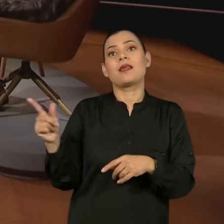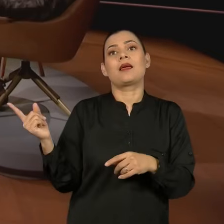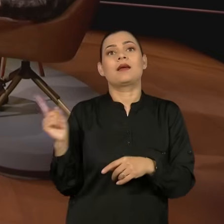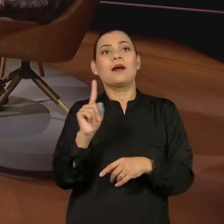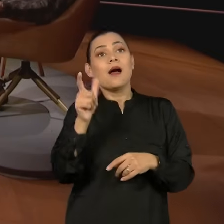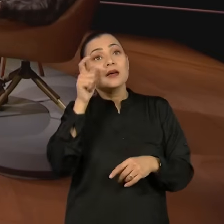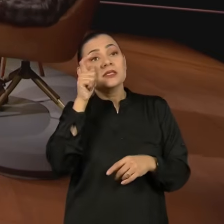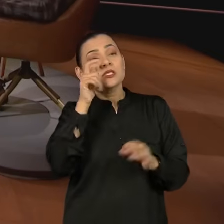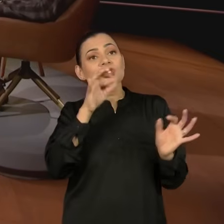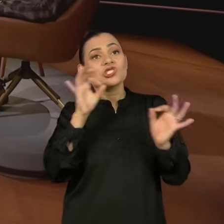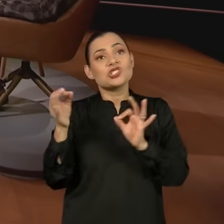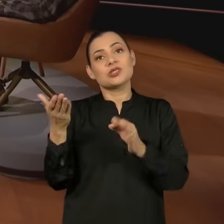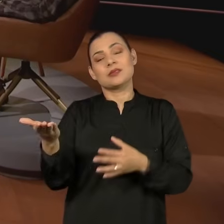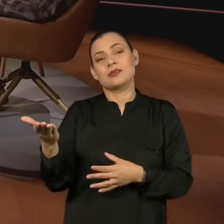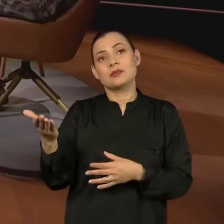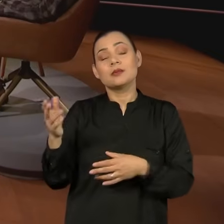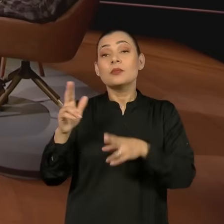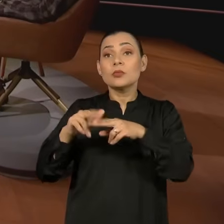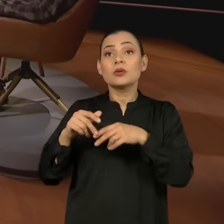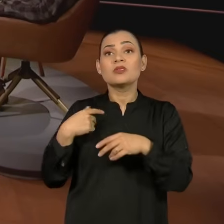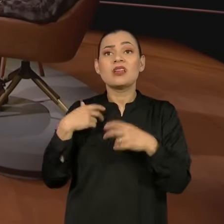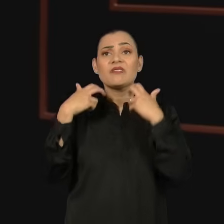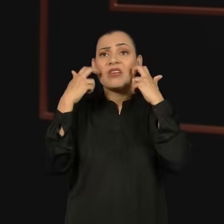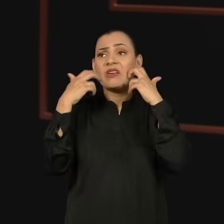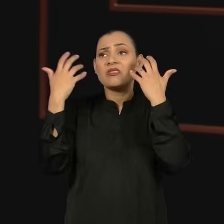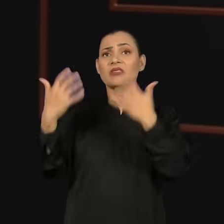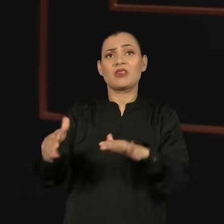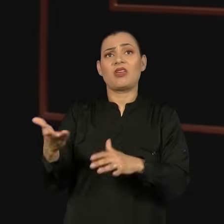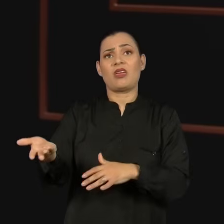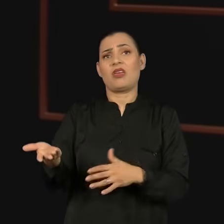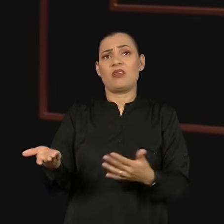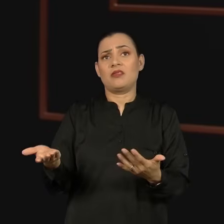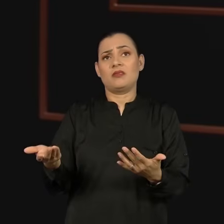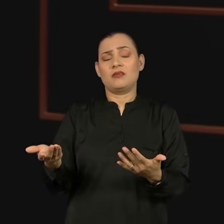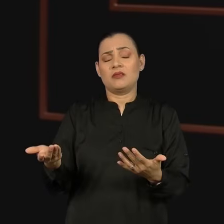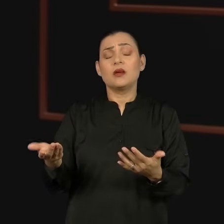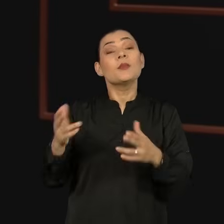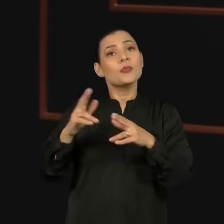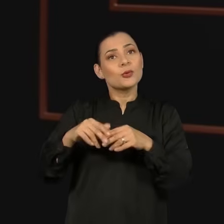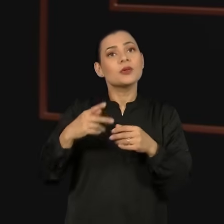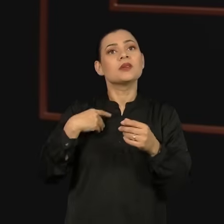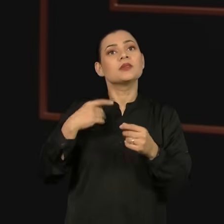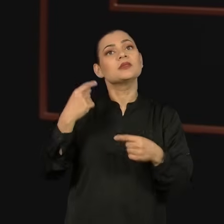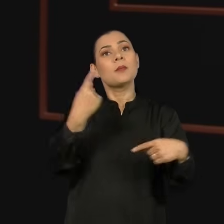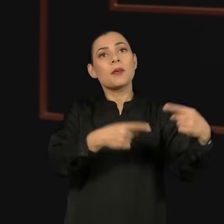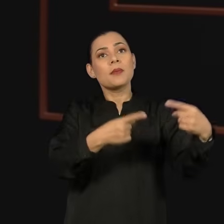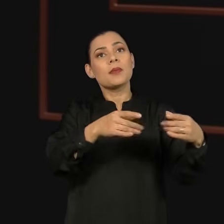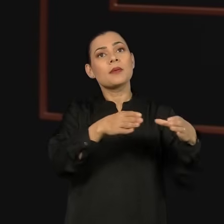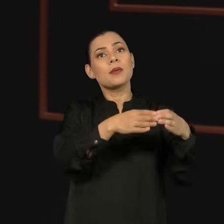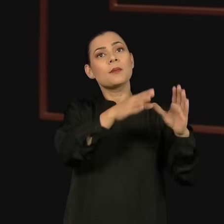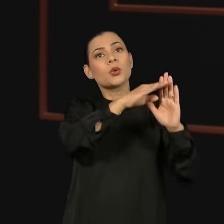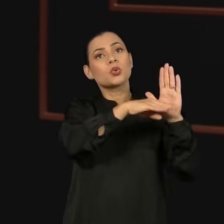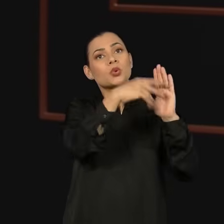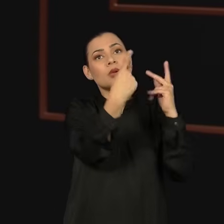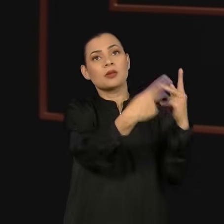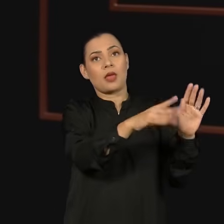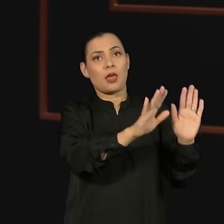Bacana. E ela falou, não, esse programa eu tenho vergonha, eu não quero que ela assista. Aí que foi a briga com aquela produtora